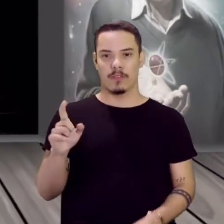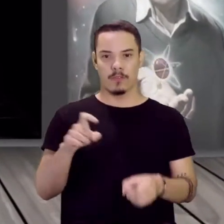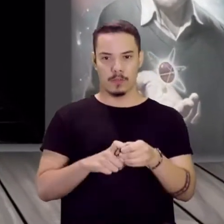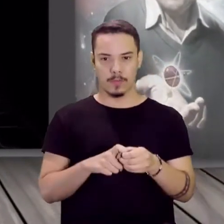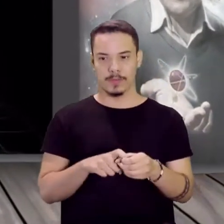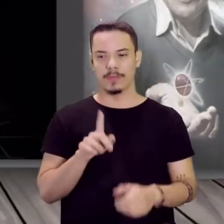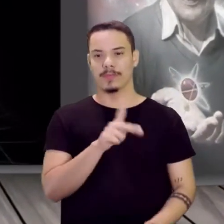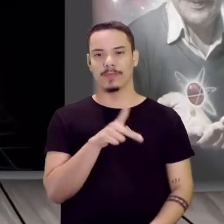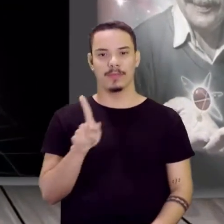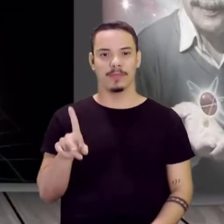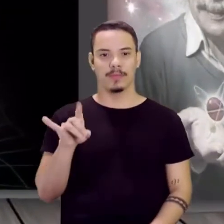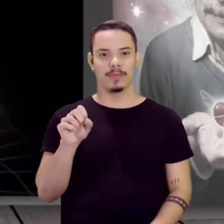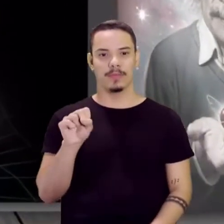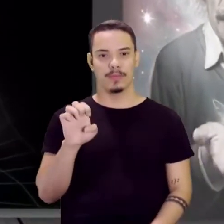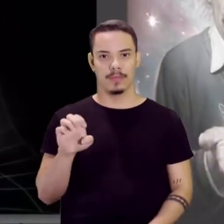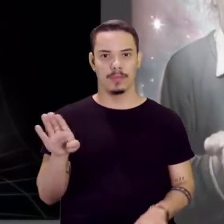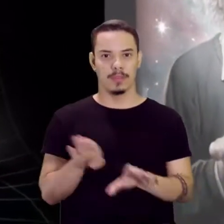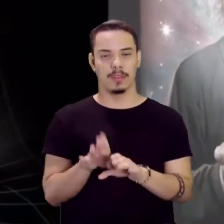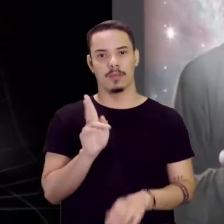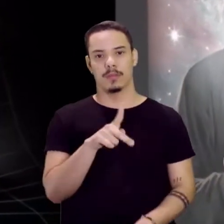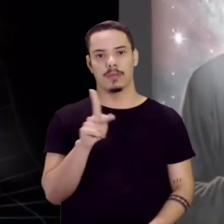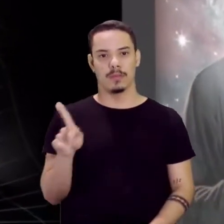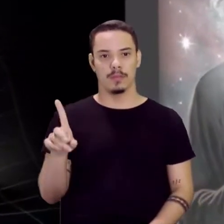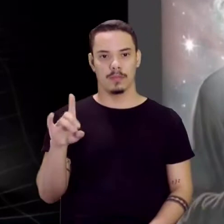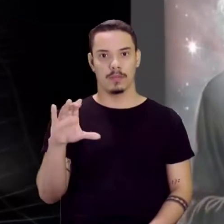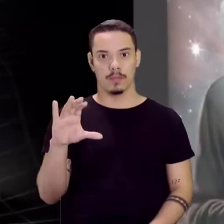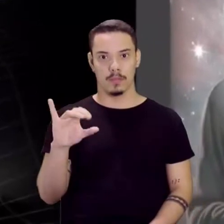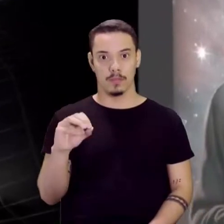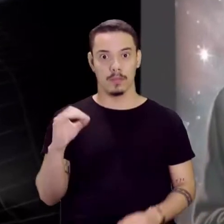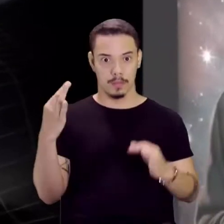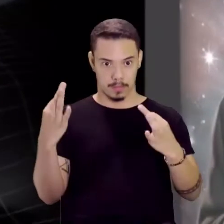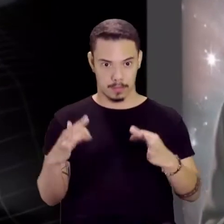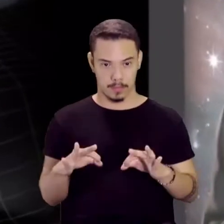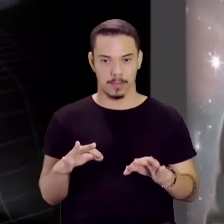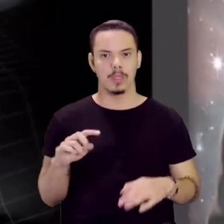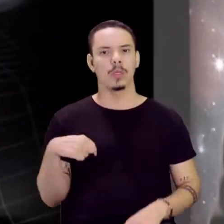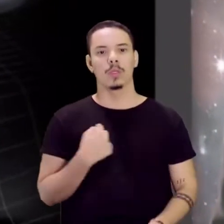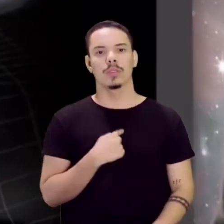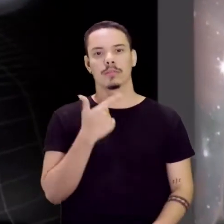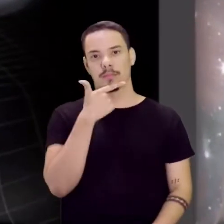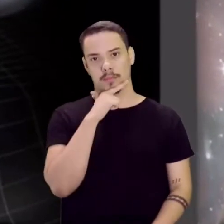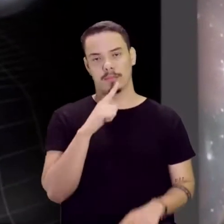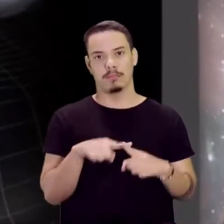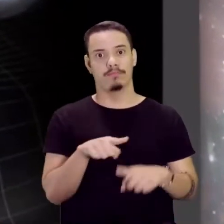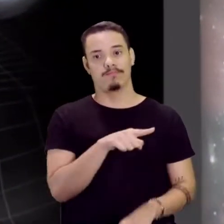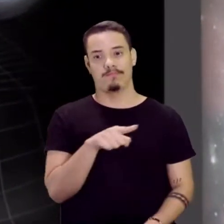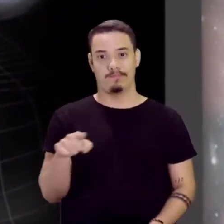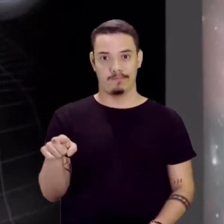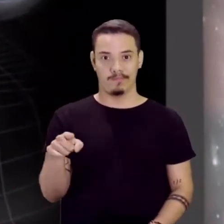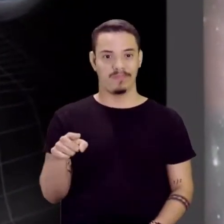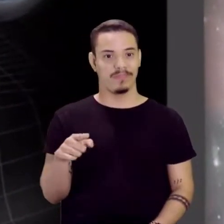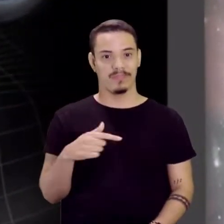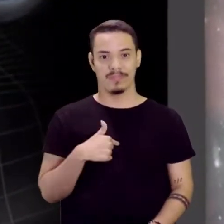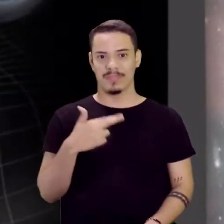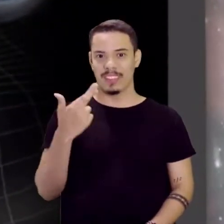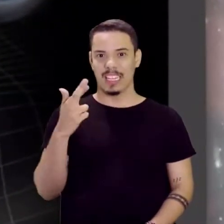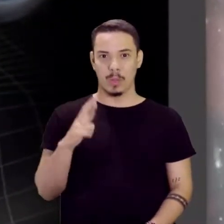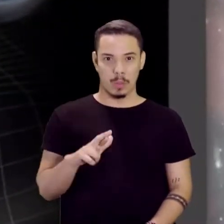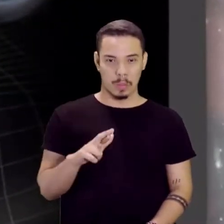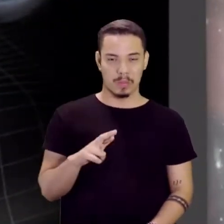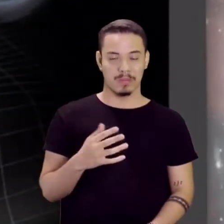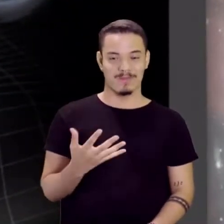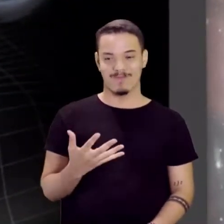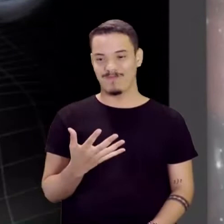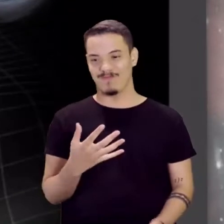com o grande professor Décio. Não é verdade? Bom, a gente está rindo assim, mas quem ficou para a recuperação não está rindo muito da